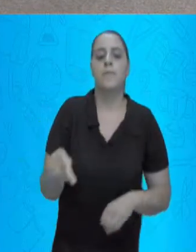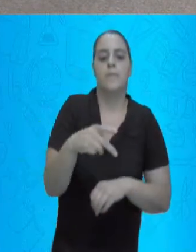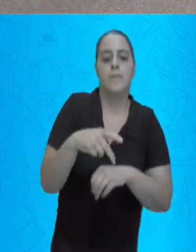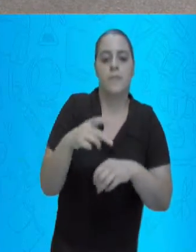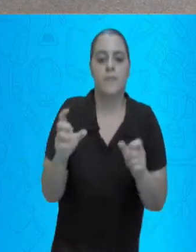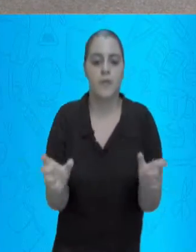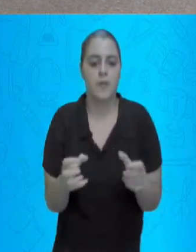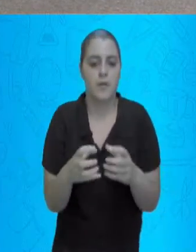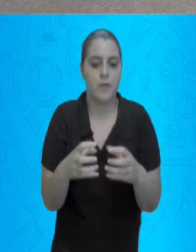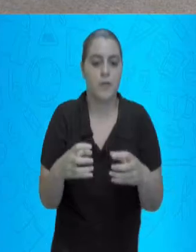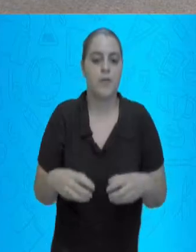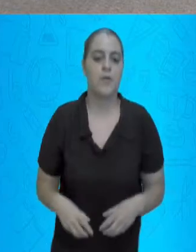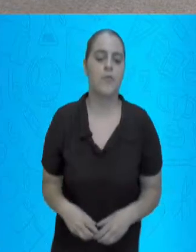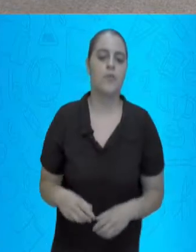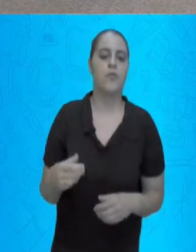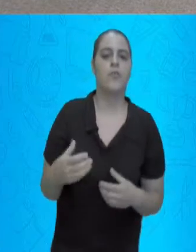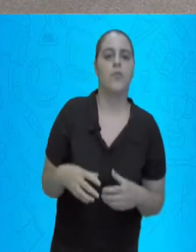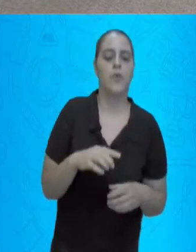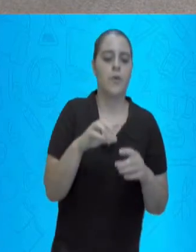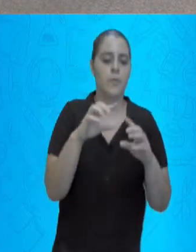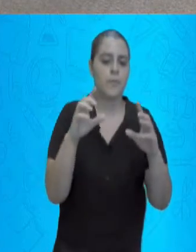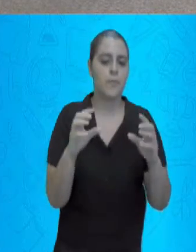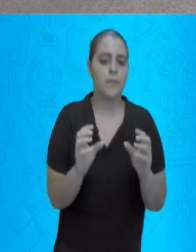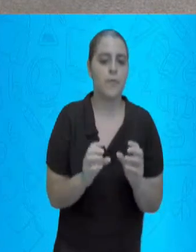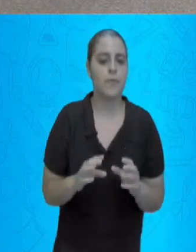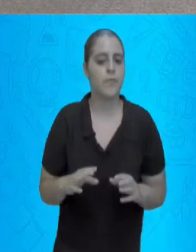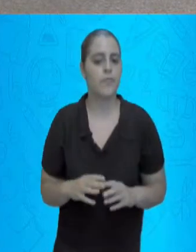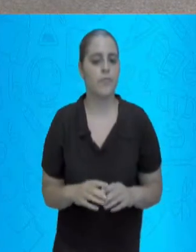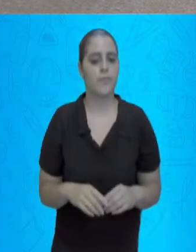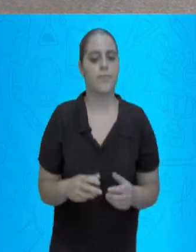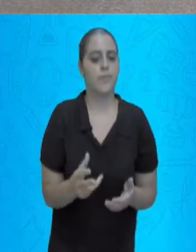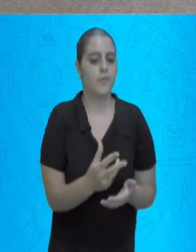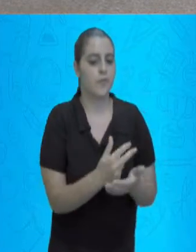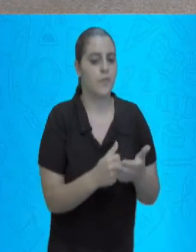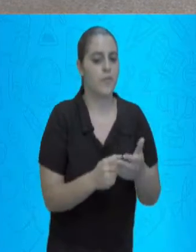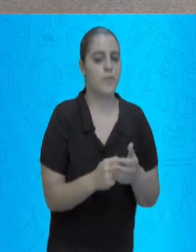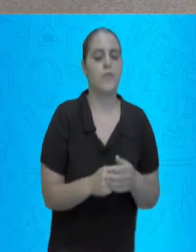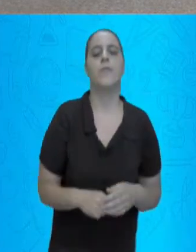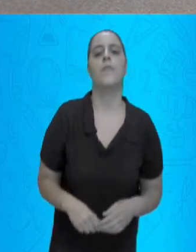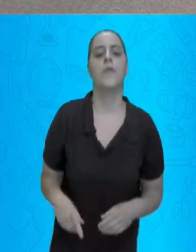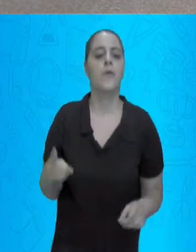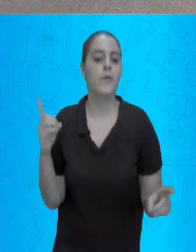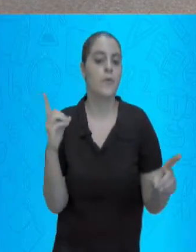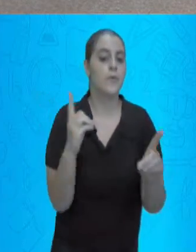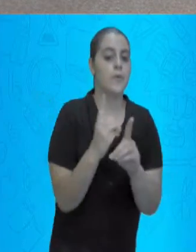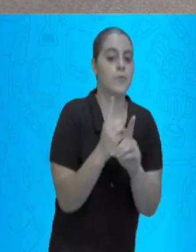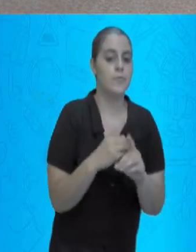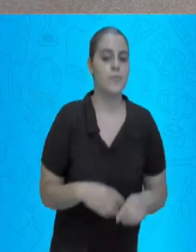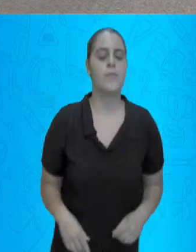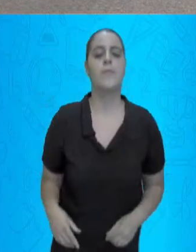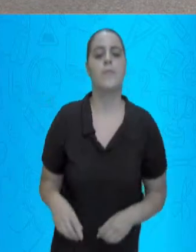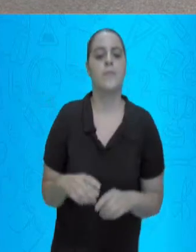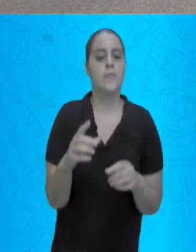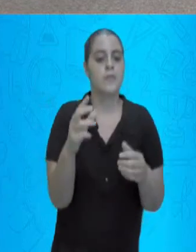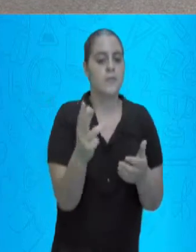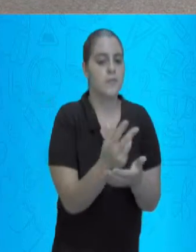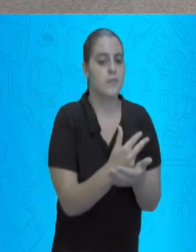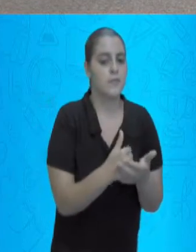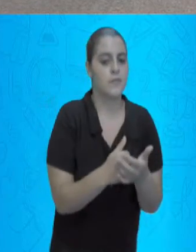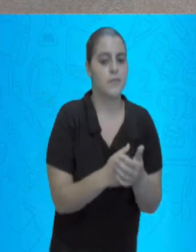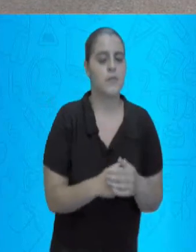inicialmente a marca dele, o molde. Então, a partir do encontro deste